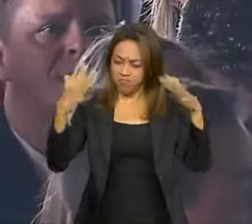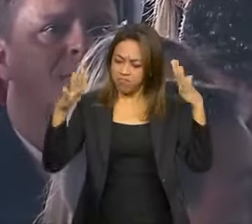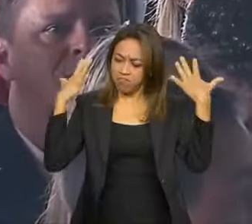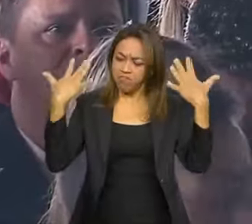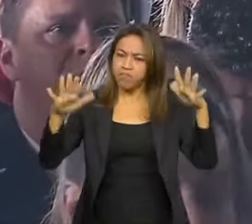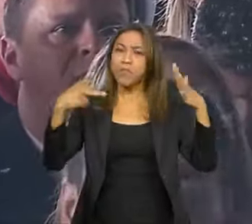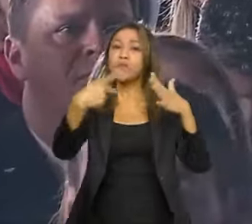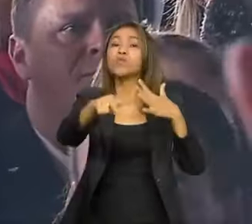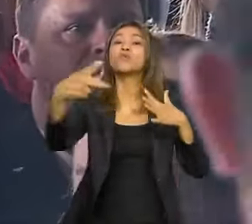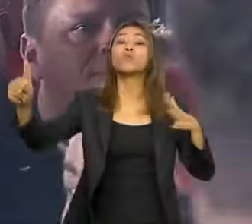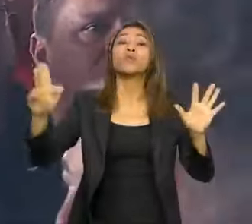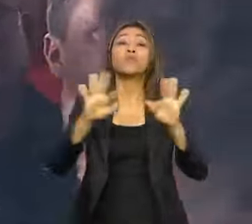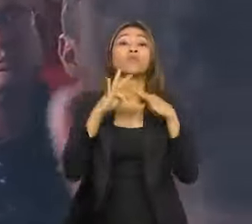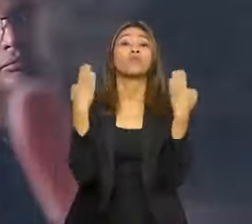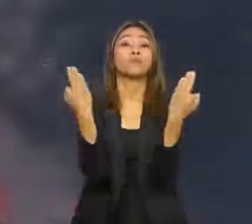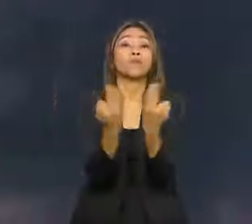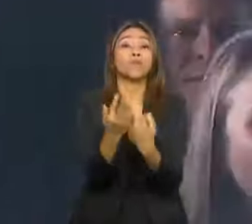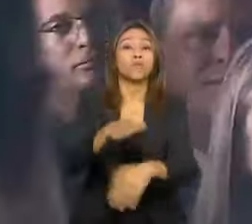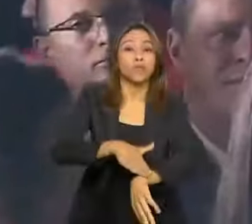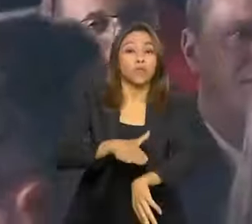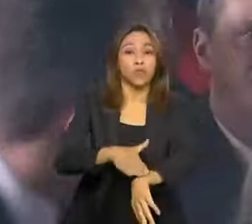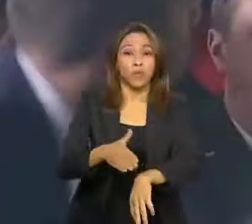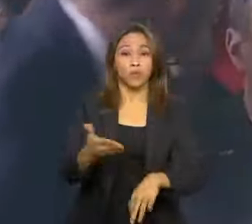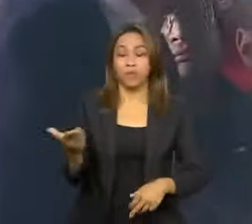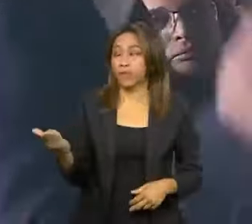suas famílias nesse momento.